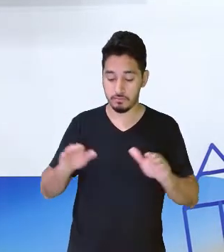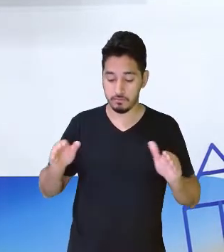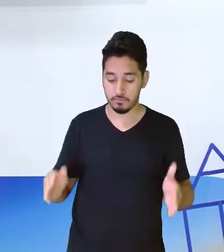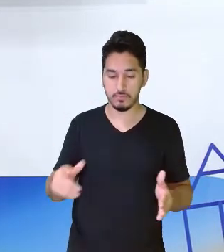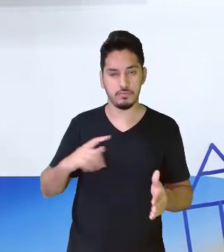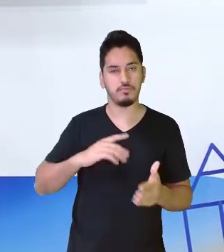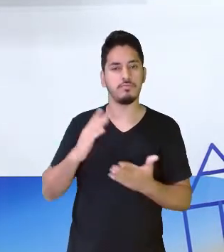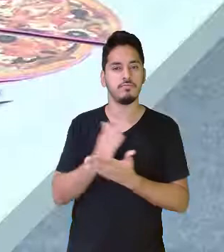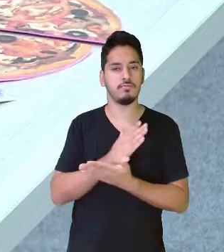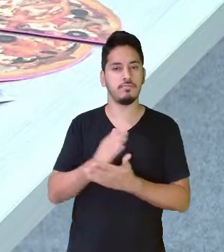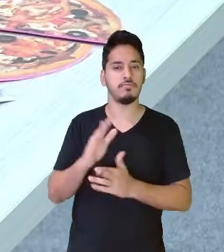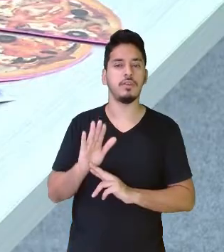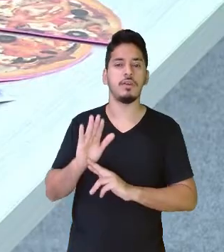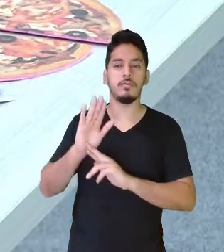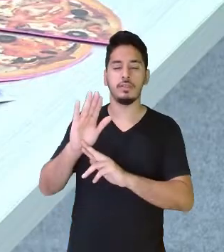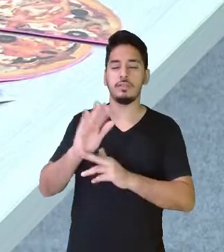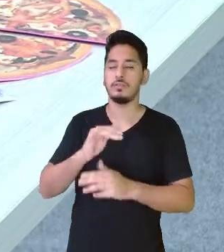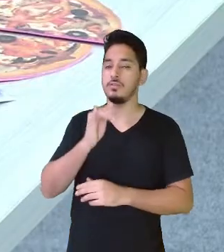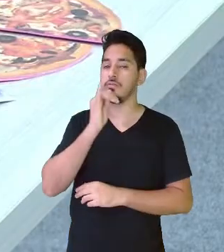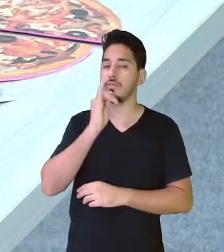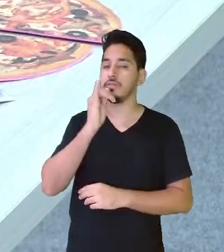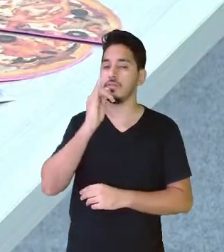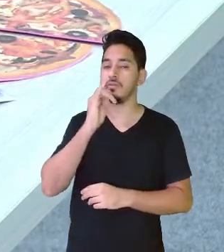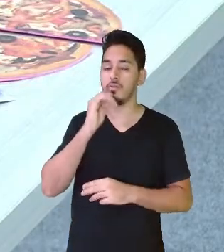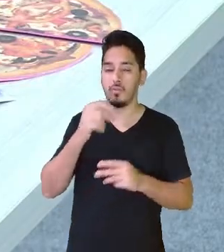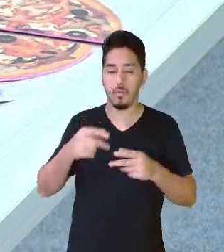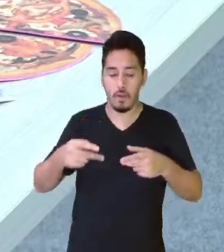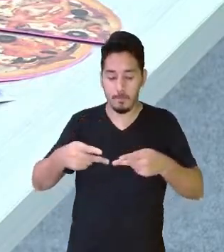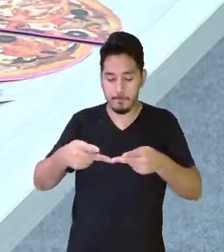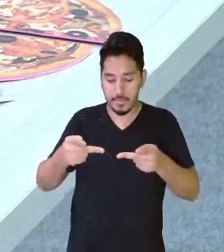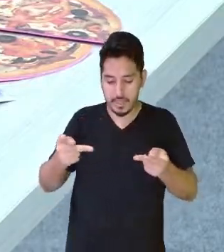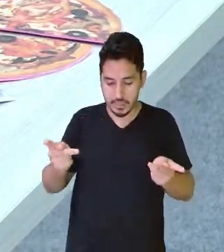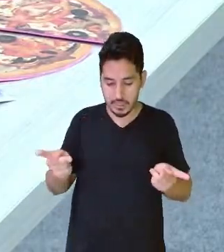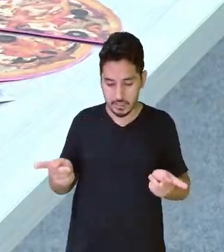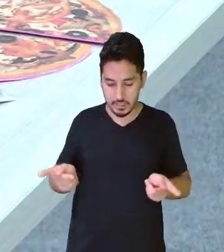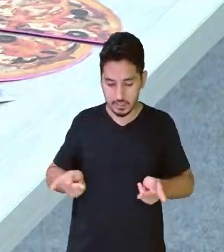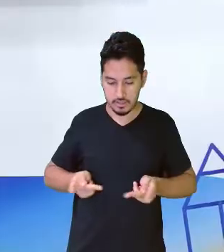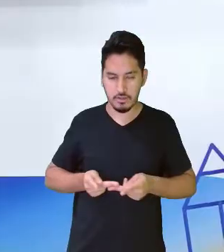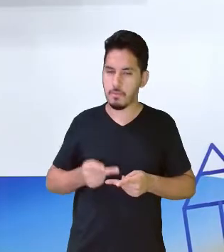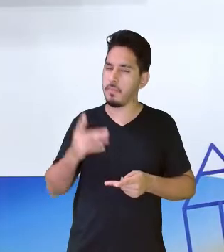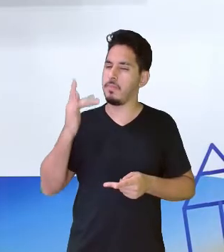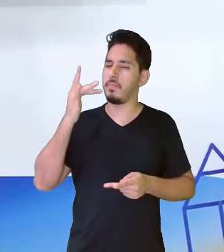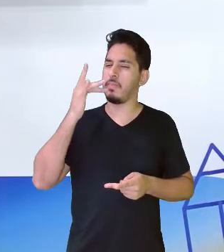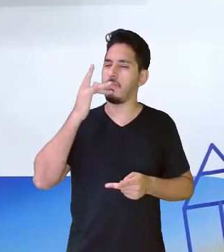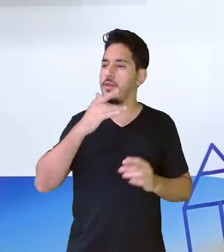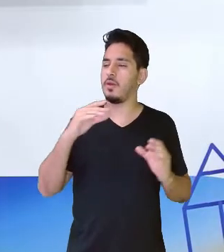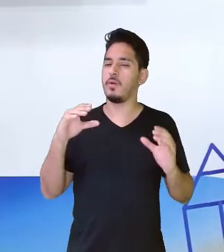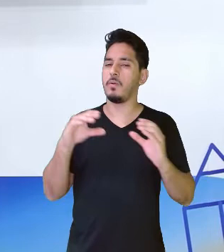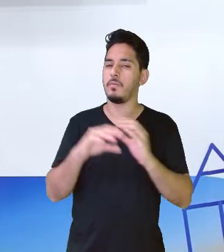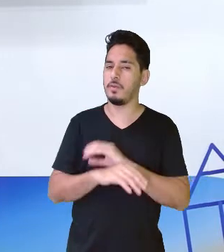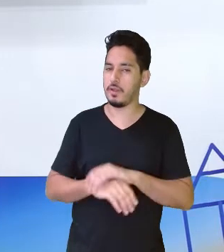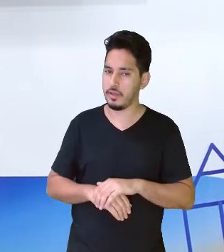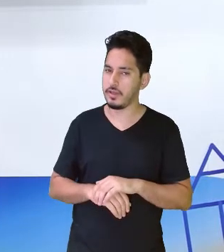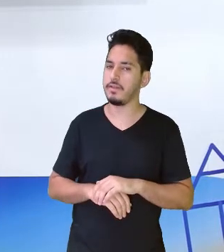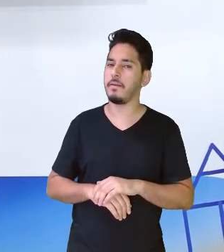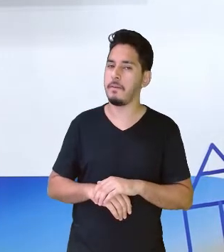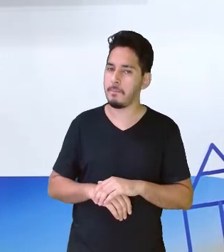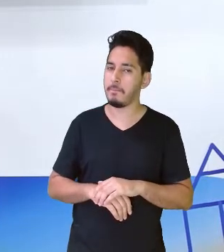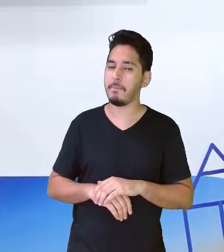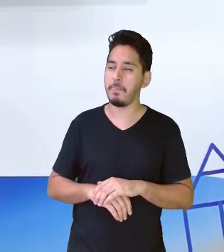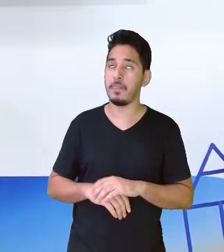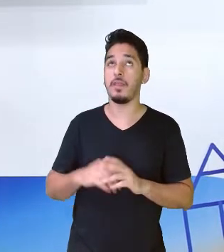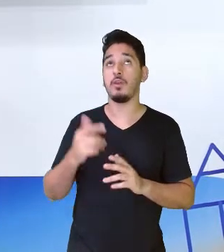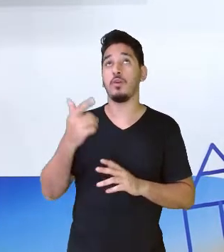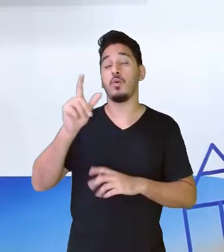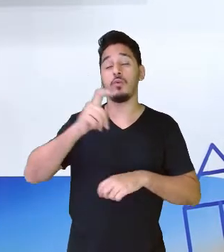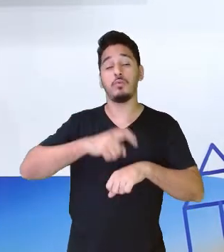algumas representações. Aqui eu tenho, por exemplo, uma pizza inteira. Olha que delícia. Em outras situações, eu